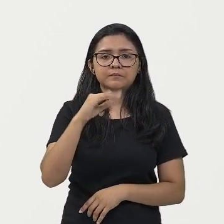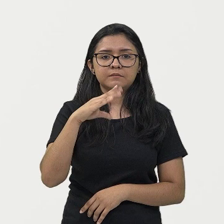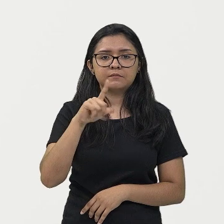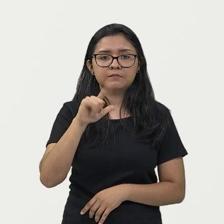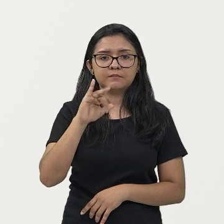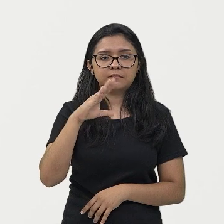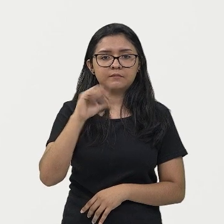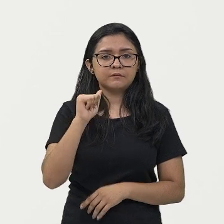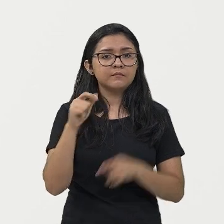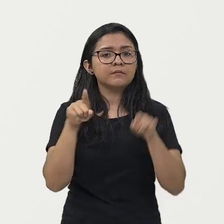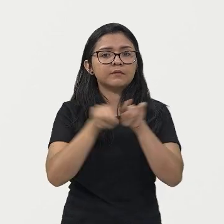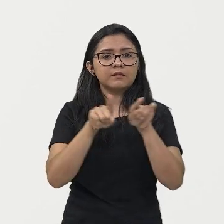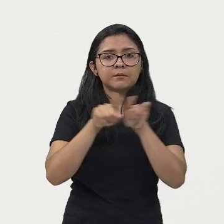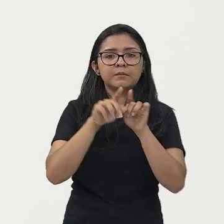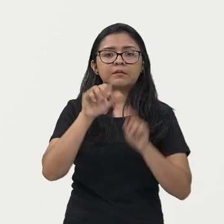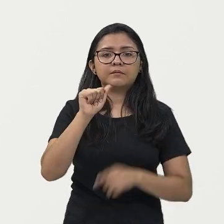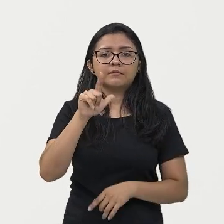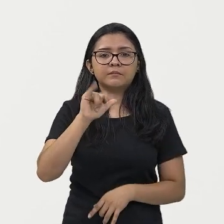tem um outro nome,